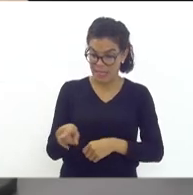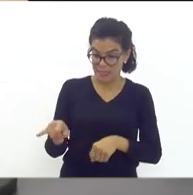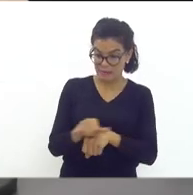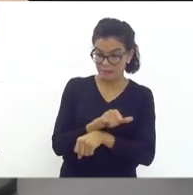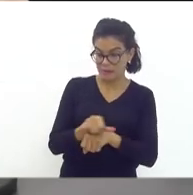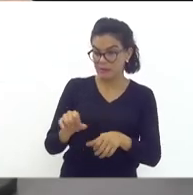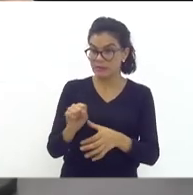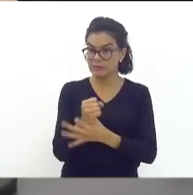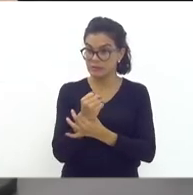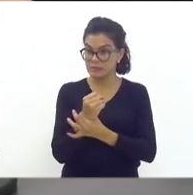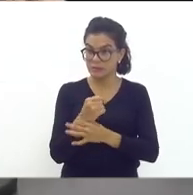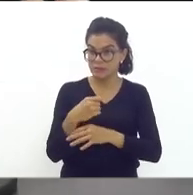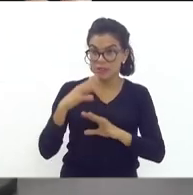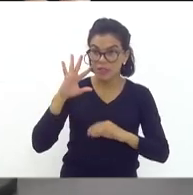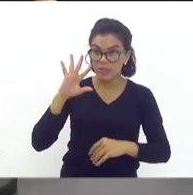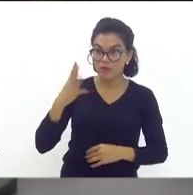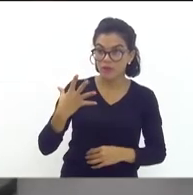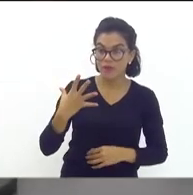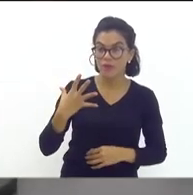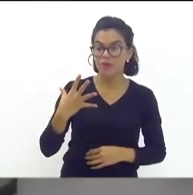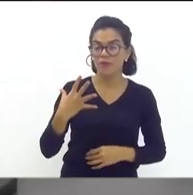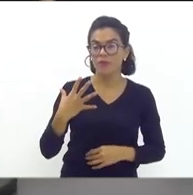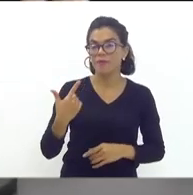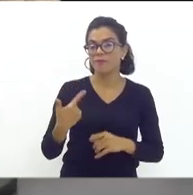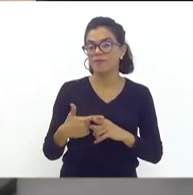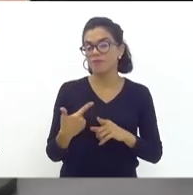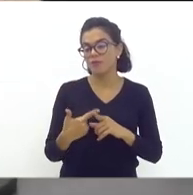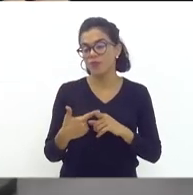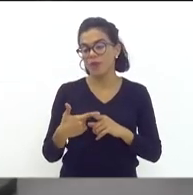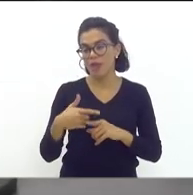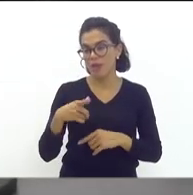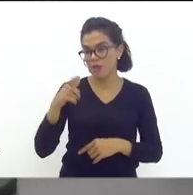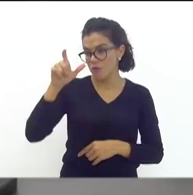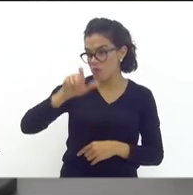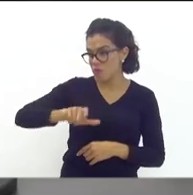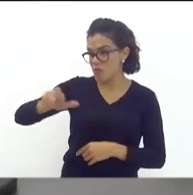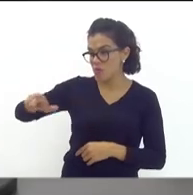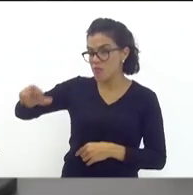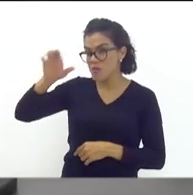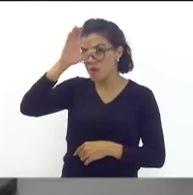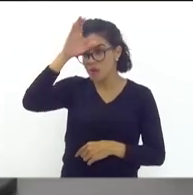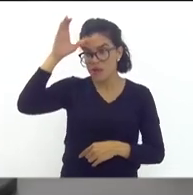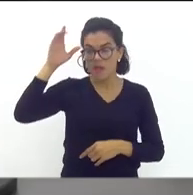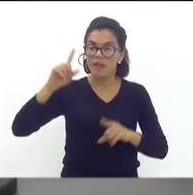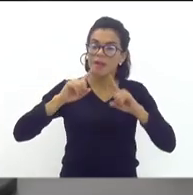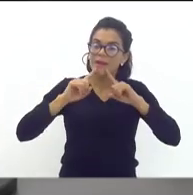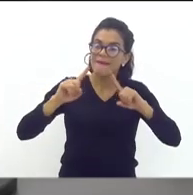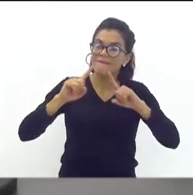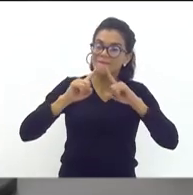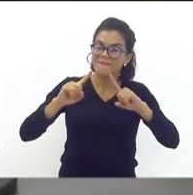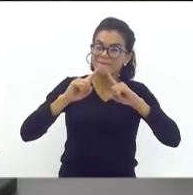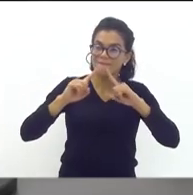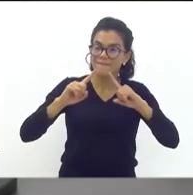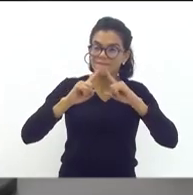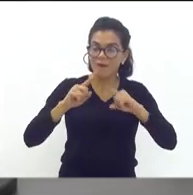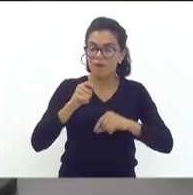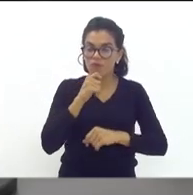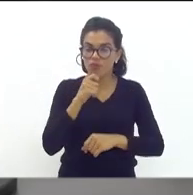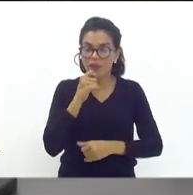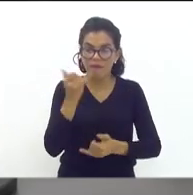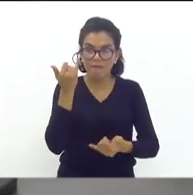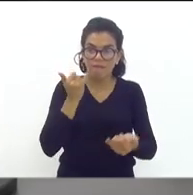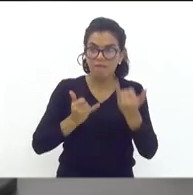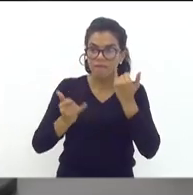resolvida porque porque os usuários relatavam que não havia informações